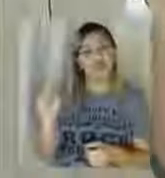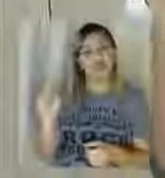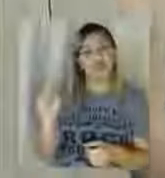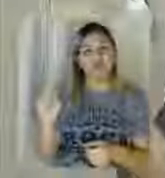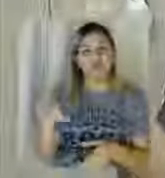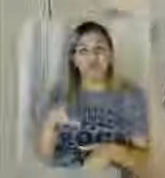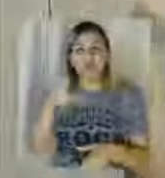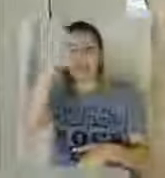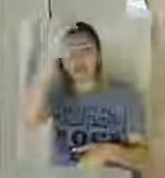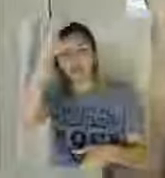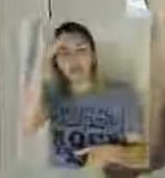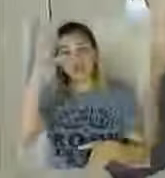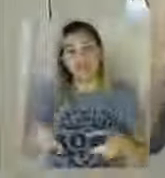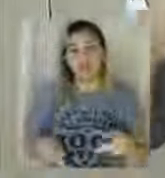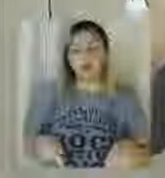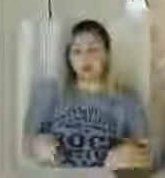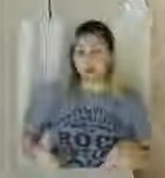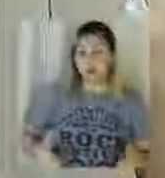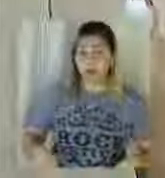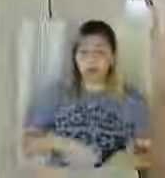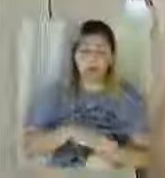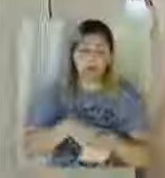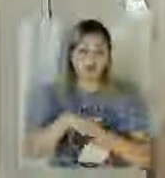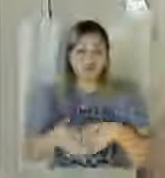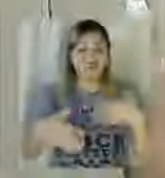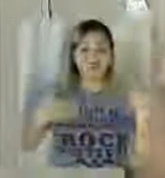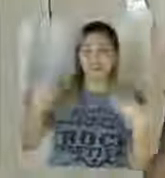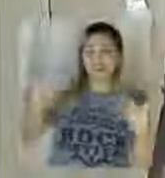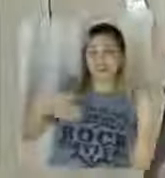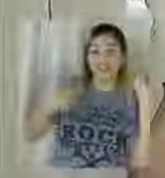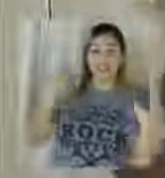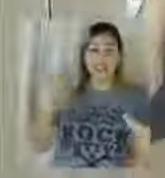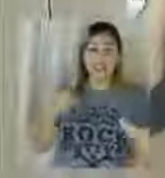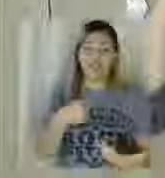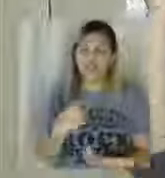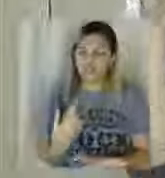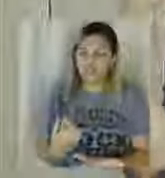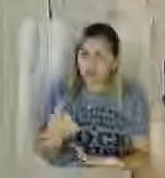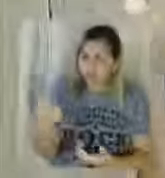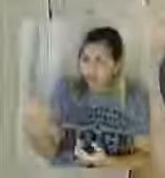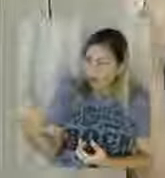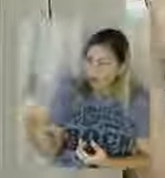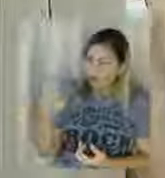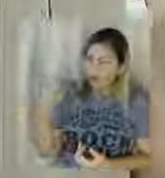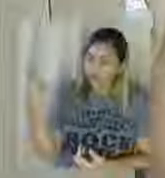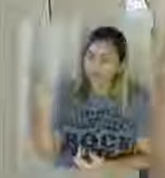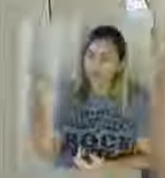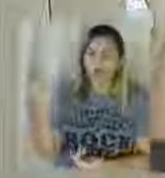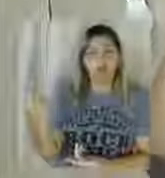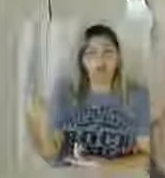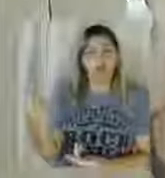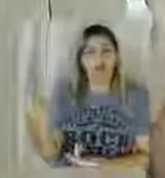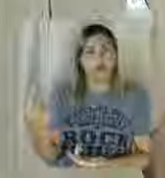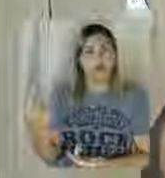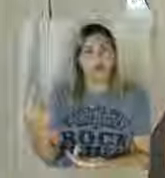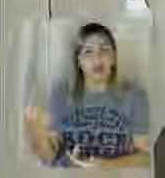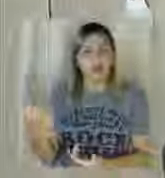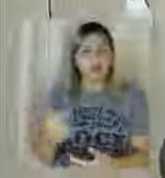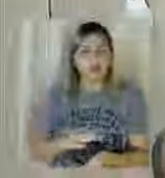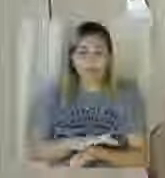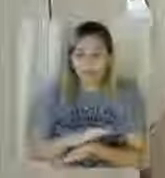tios, conversando, todo mundo conversando, alegre. Mas eu não tinha amigos, não me